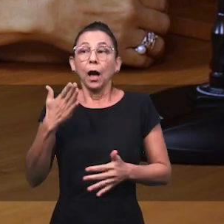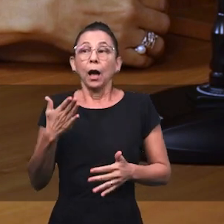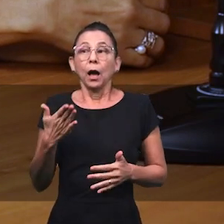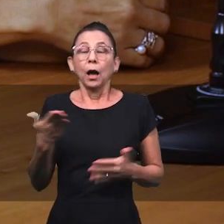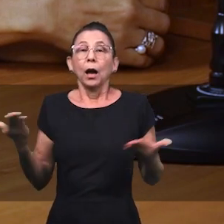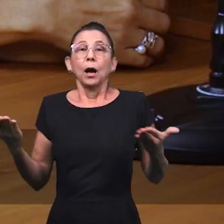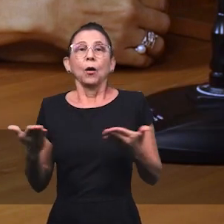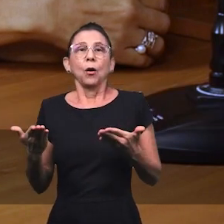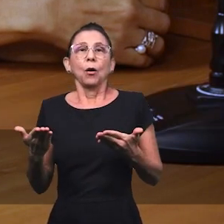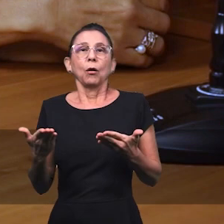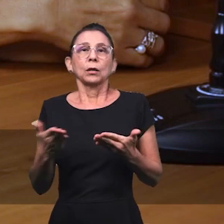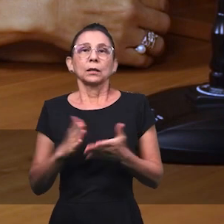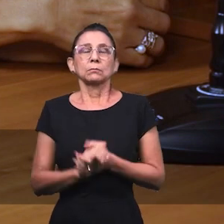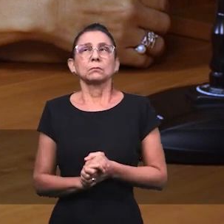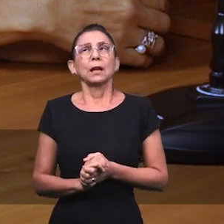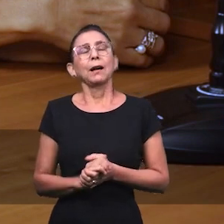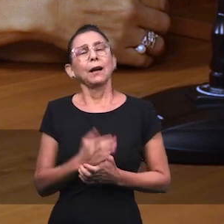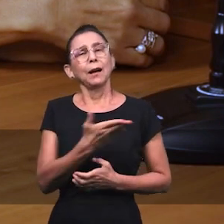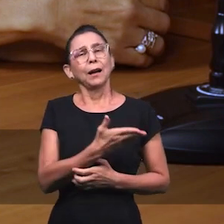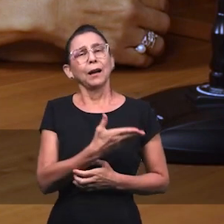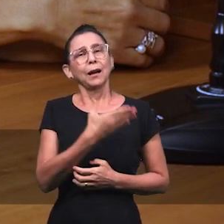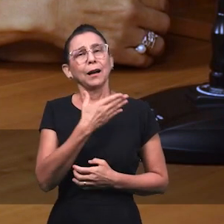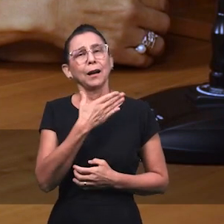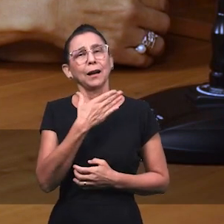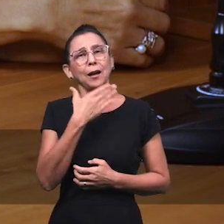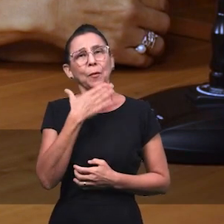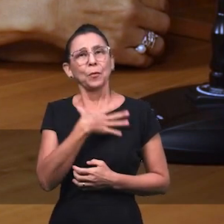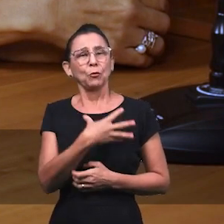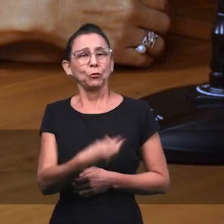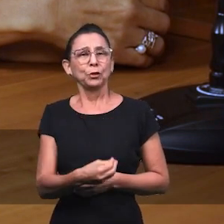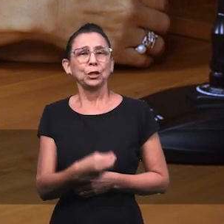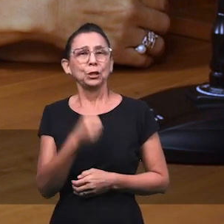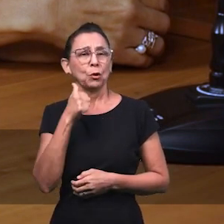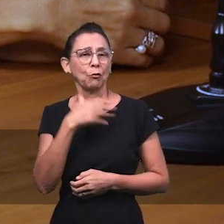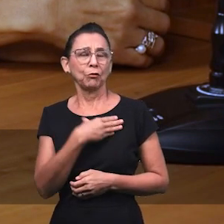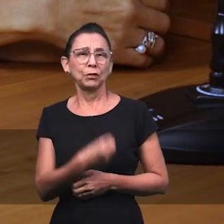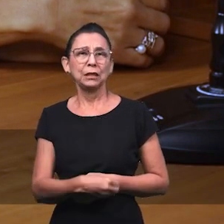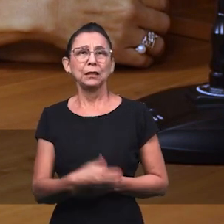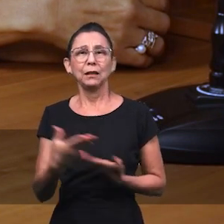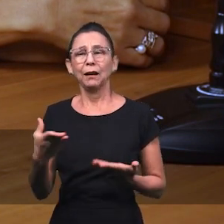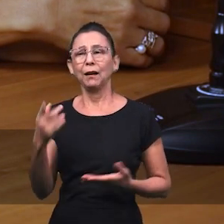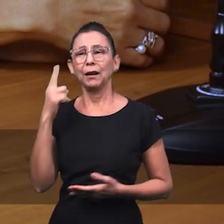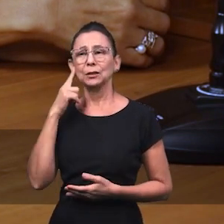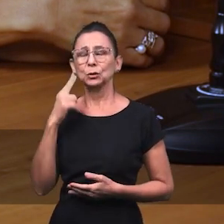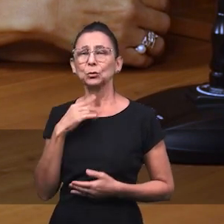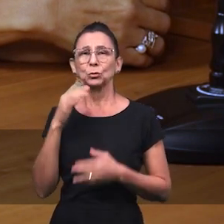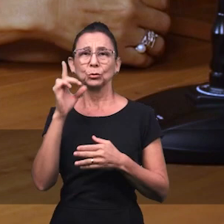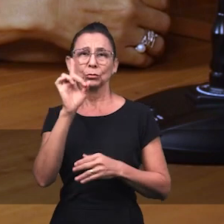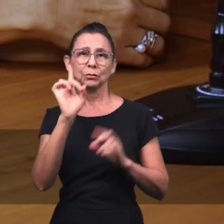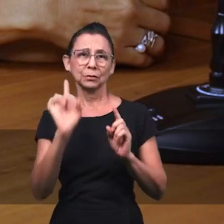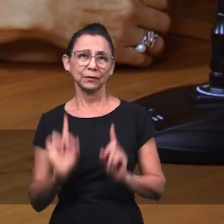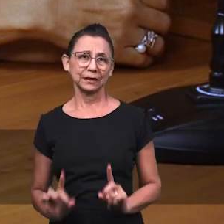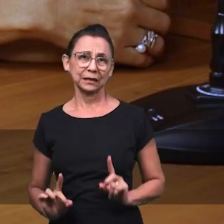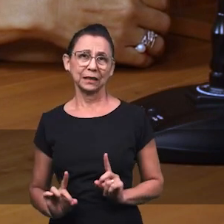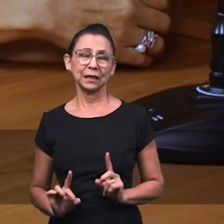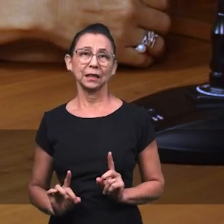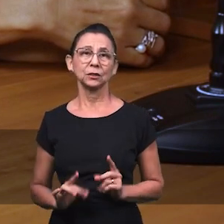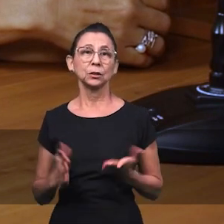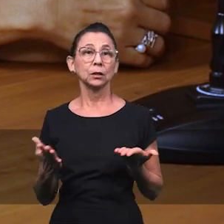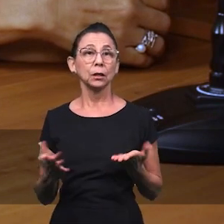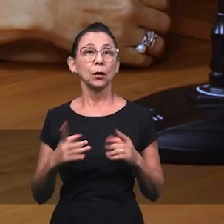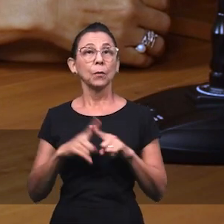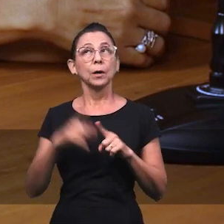do filho com deficiência, não se assusta, mas o Senhor está